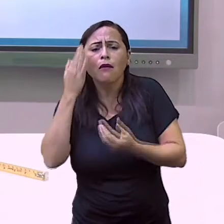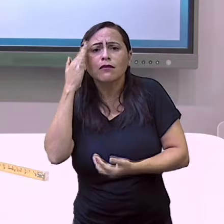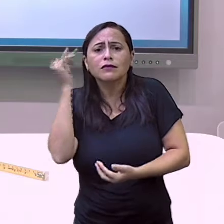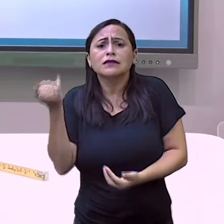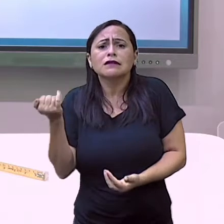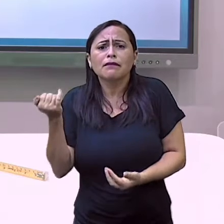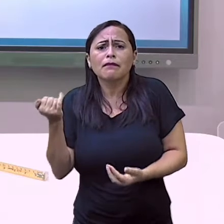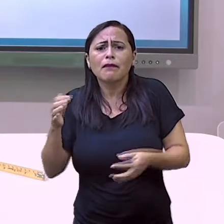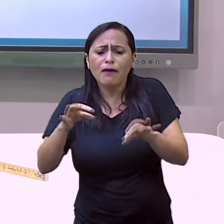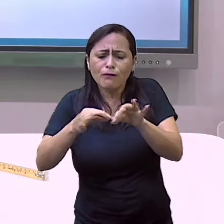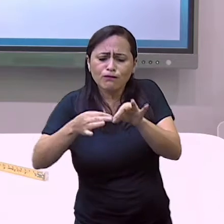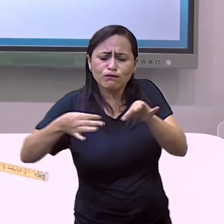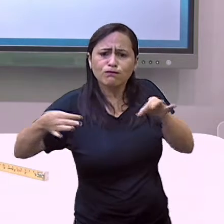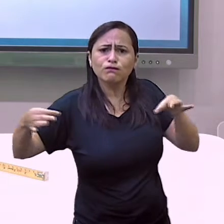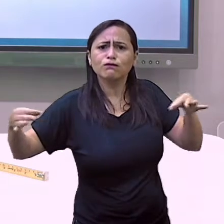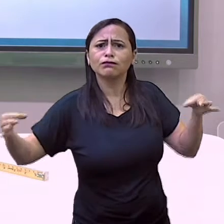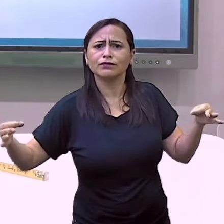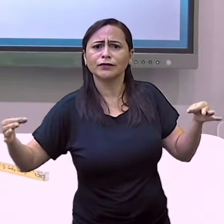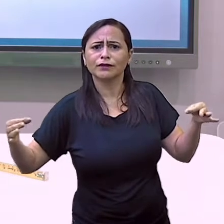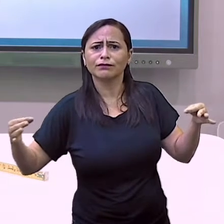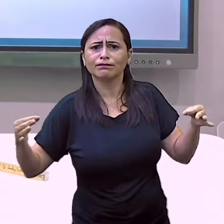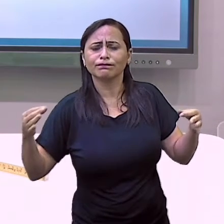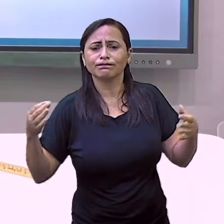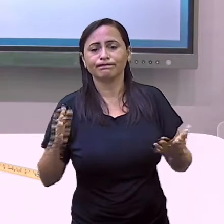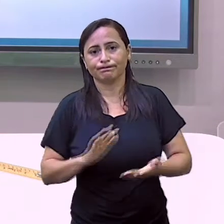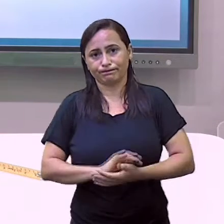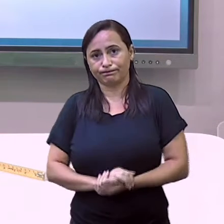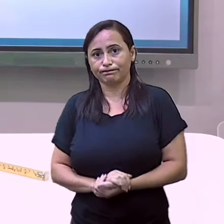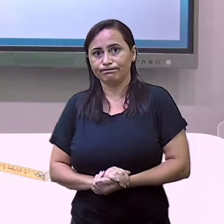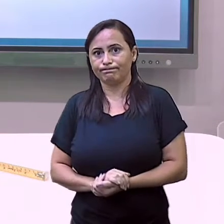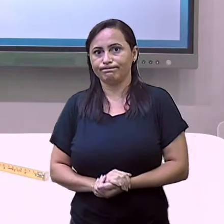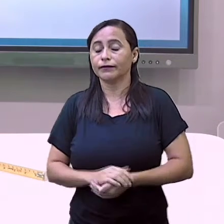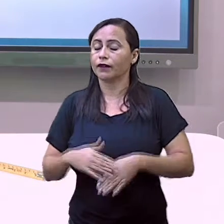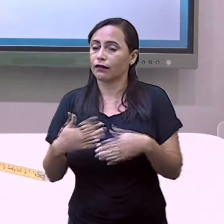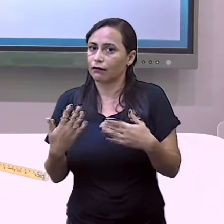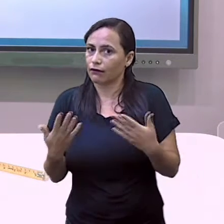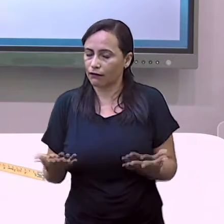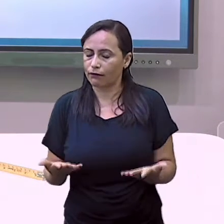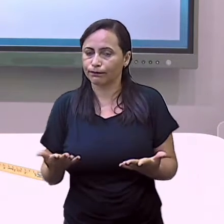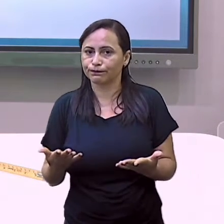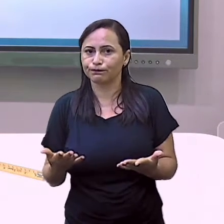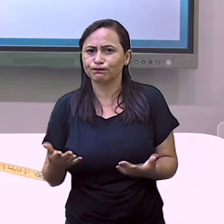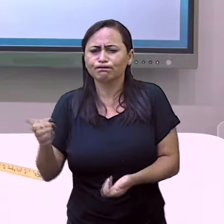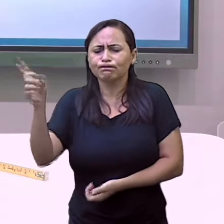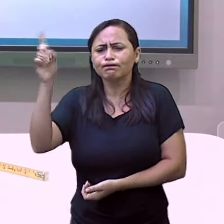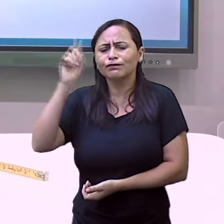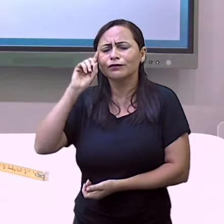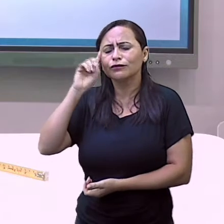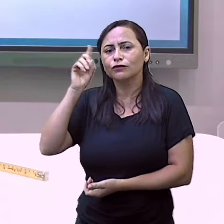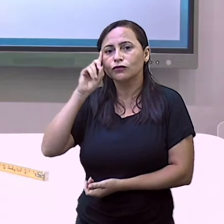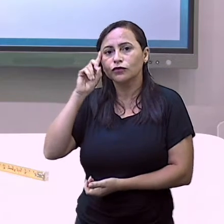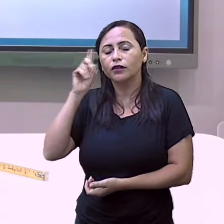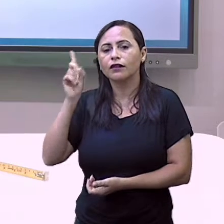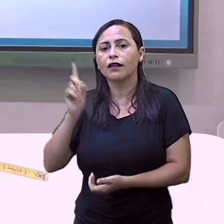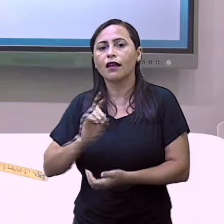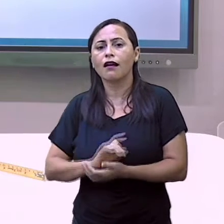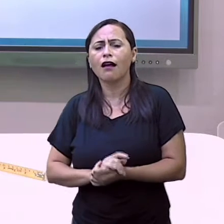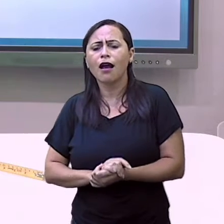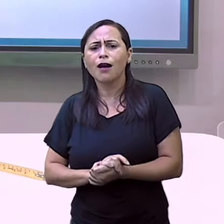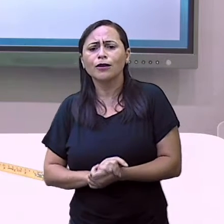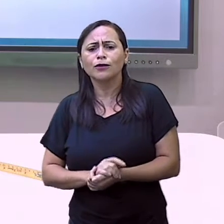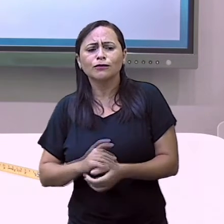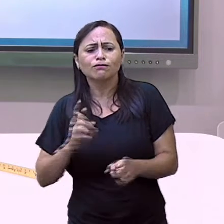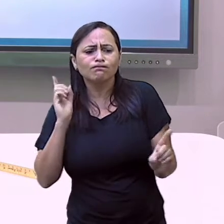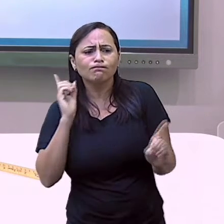o tamanho que este rolo tem? Então, no nosso dia a dia, nós nos deparamos com situações em que